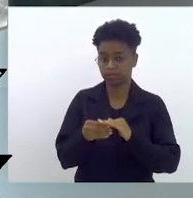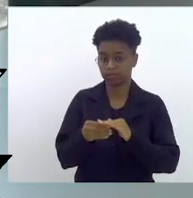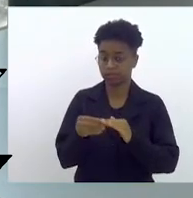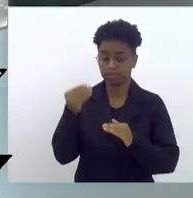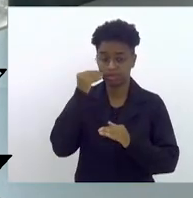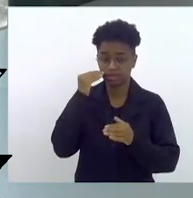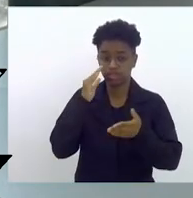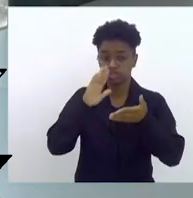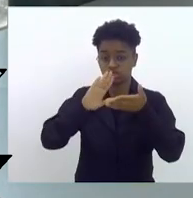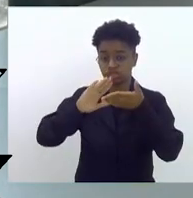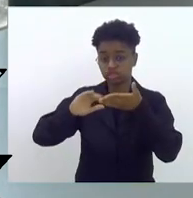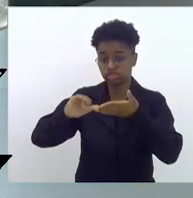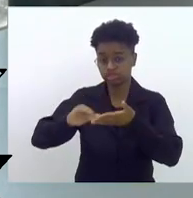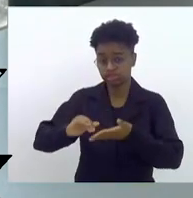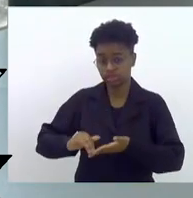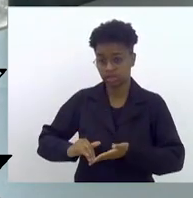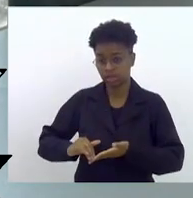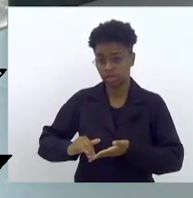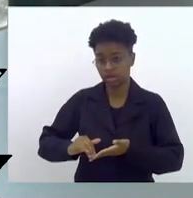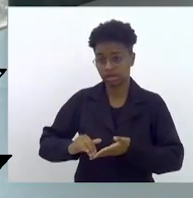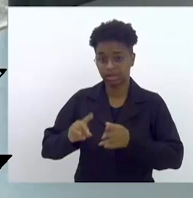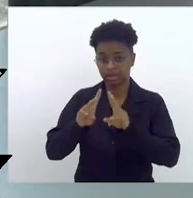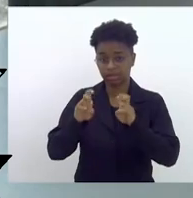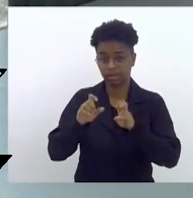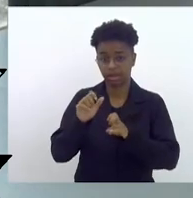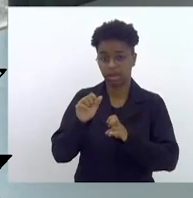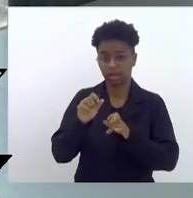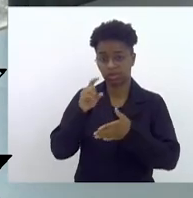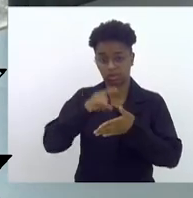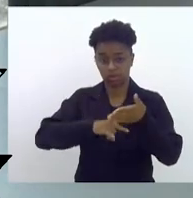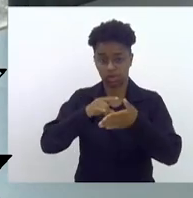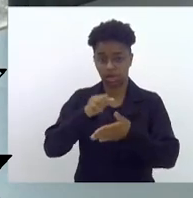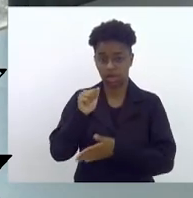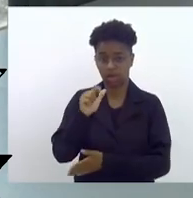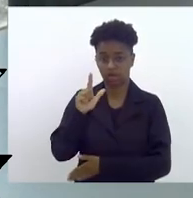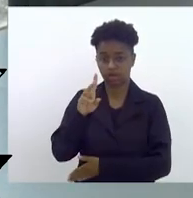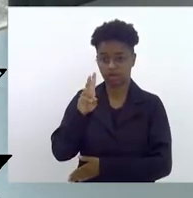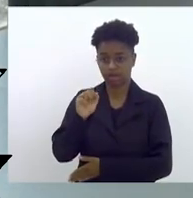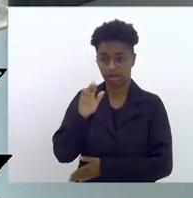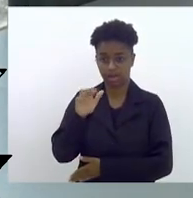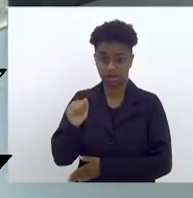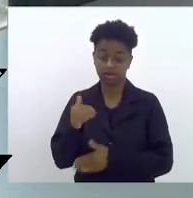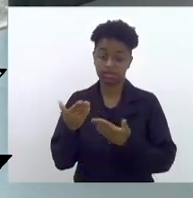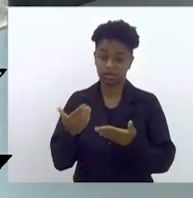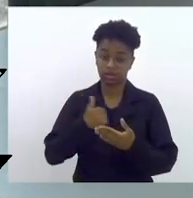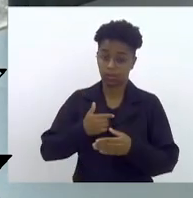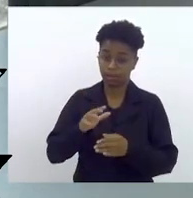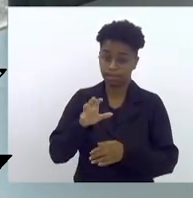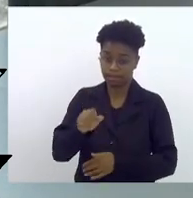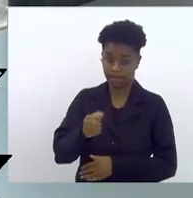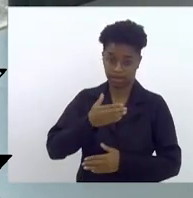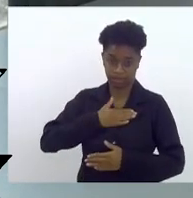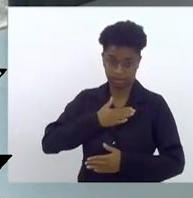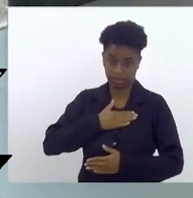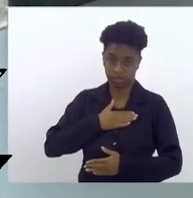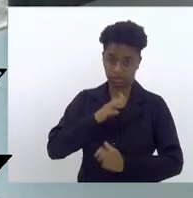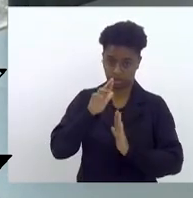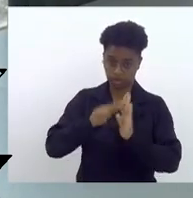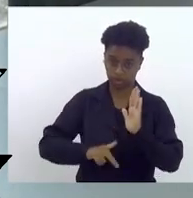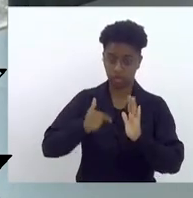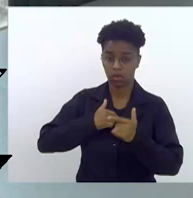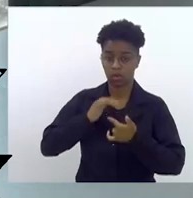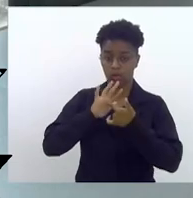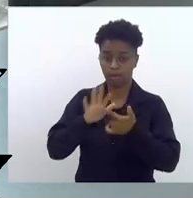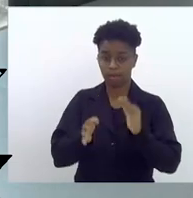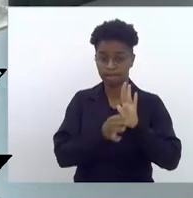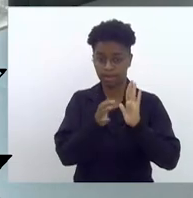suprimir o relatório o revólverá então eu vou avocar o relatório para mim vou apresentar o